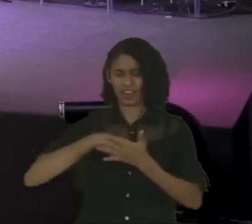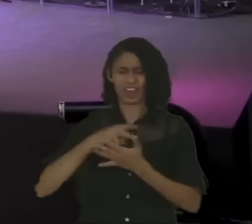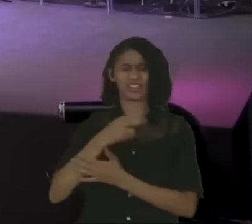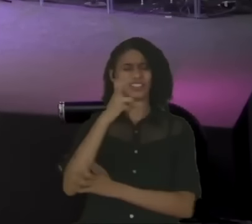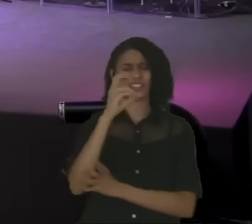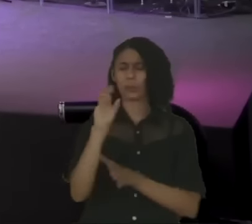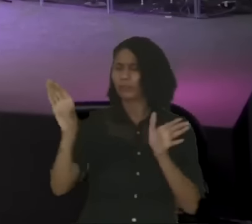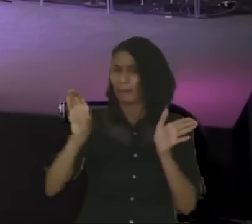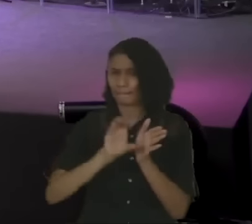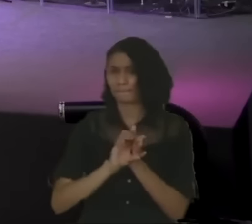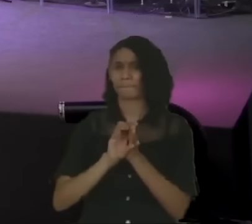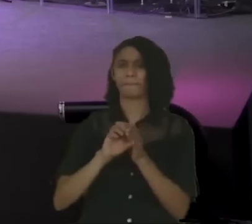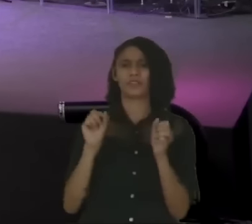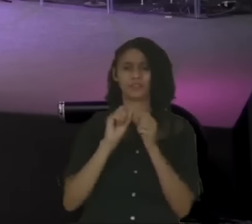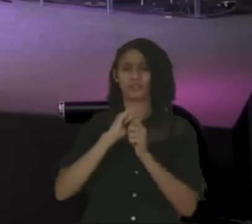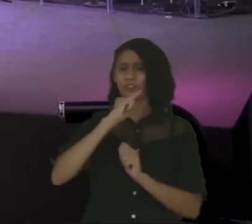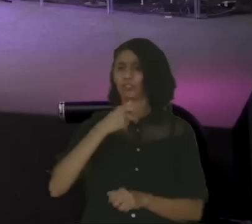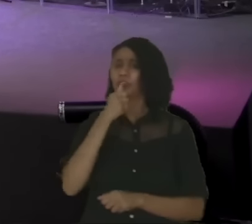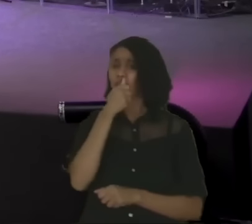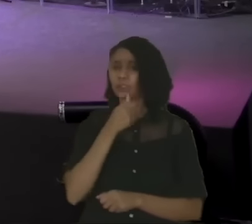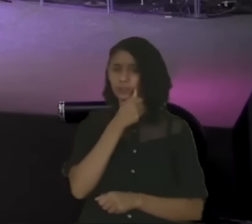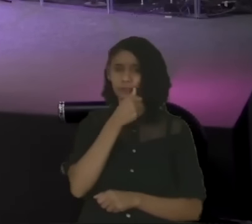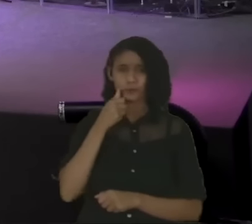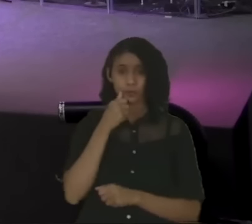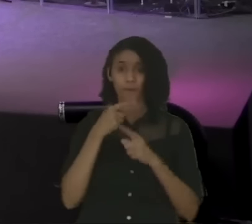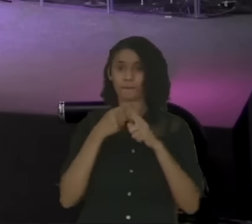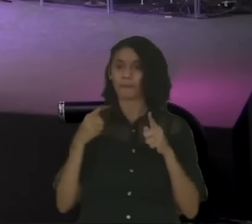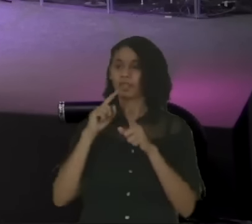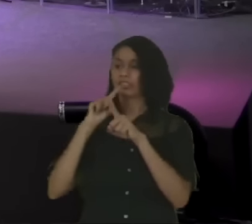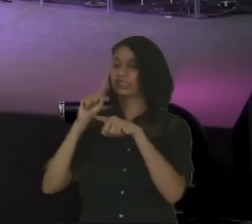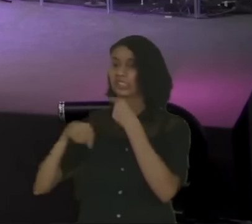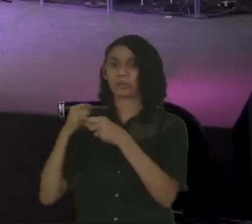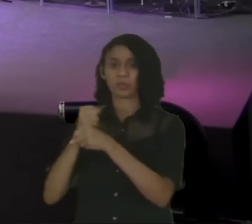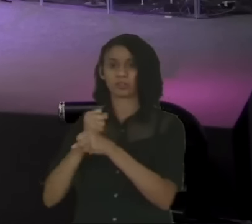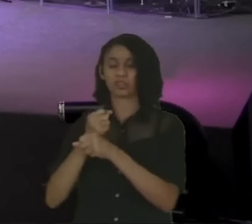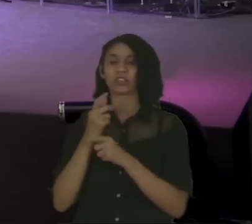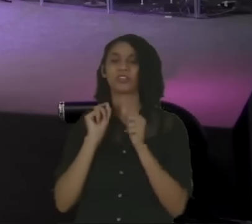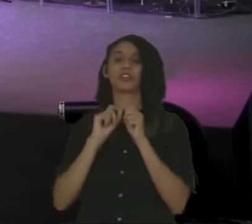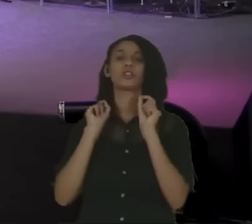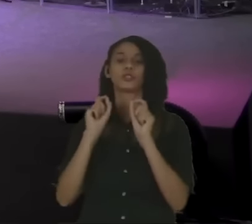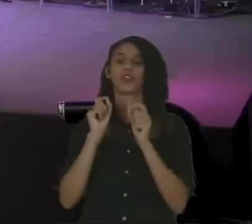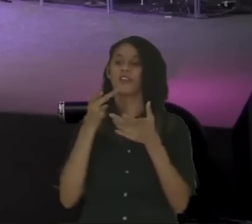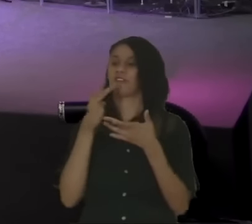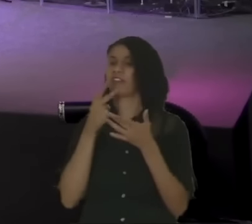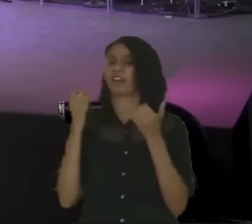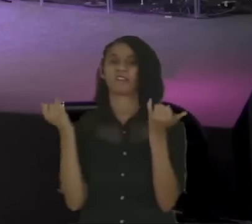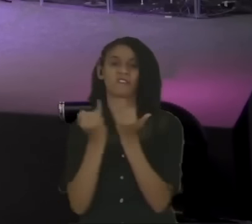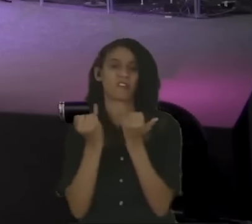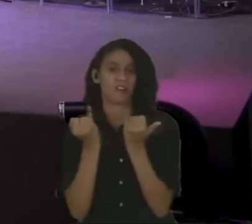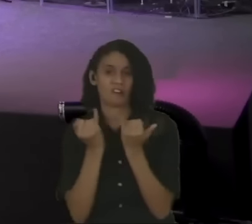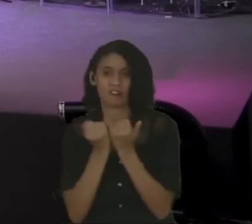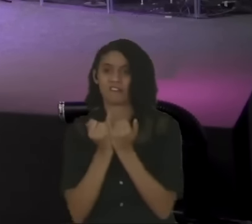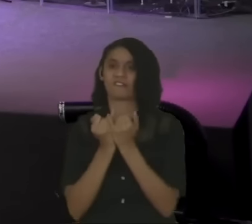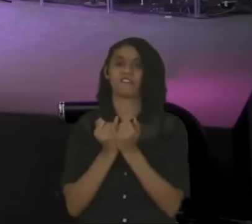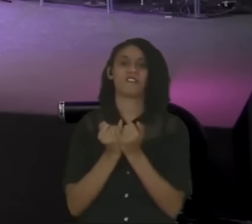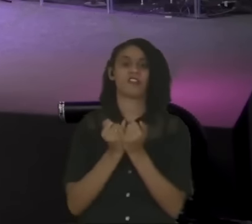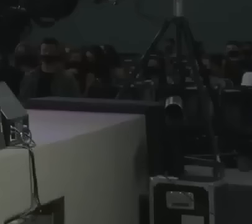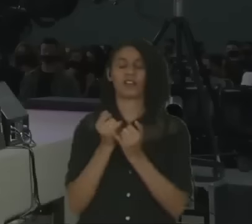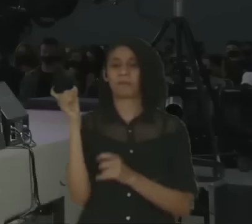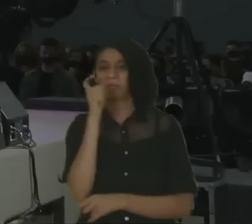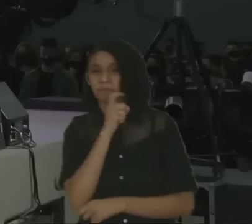fez acontecer o jejum homem faltou o cu tomar o resto do ano foi metendo o pau nos outros foi fazendo fofoca mentindo